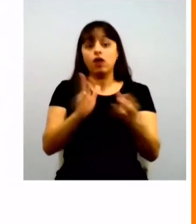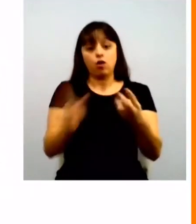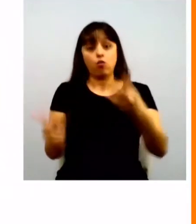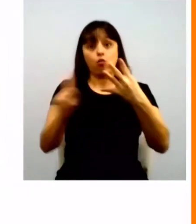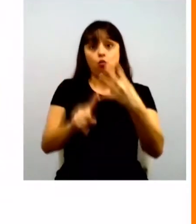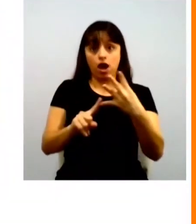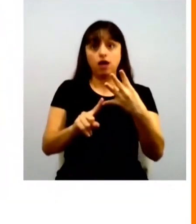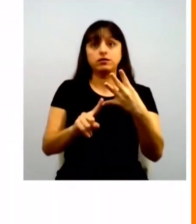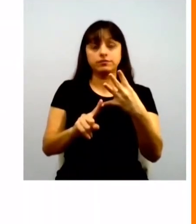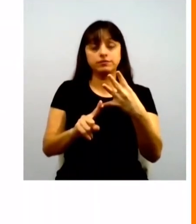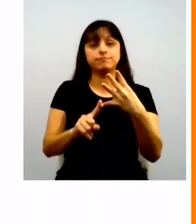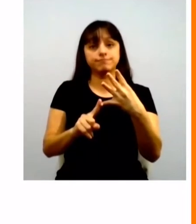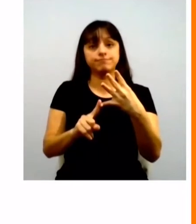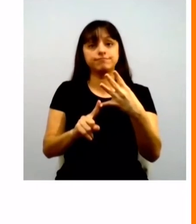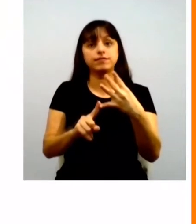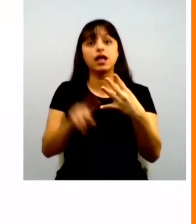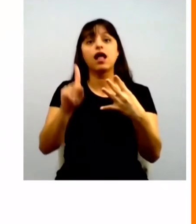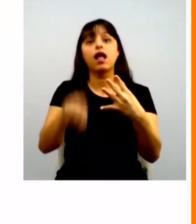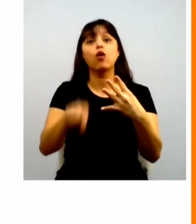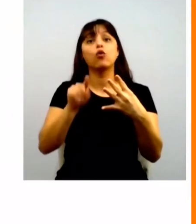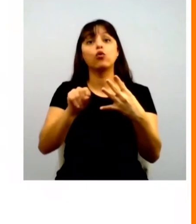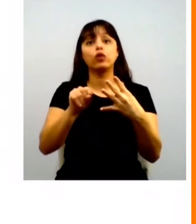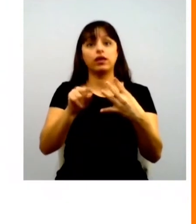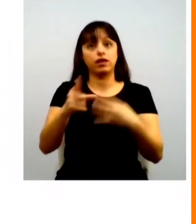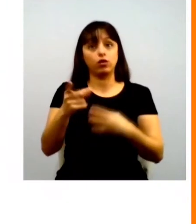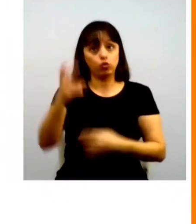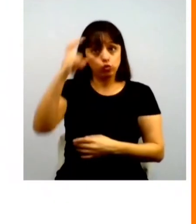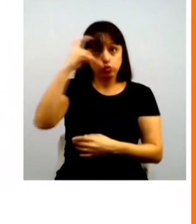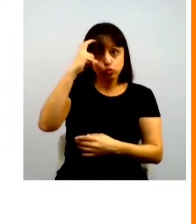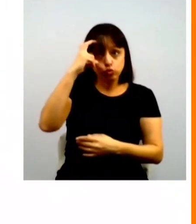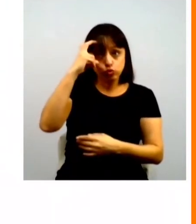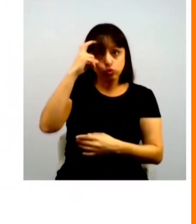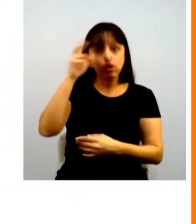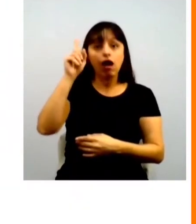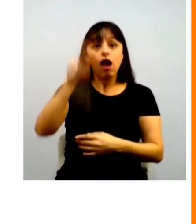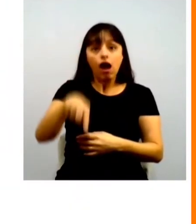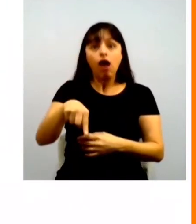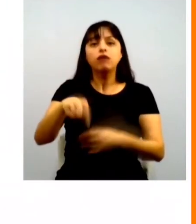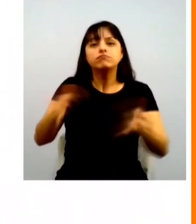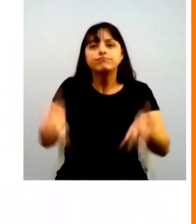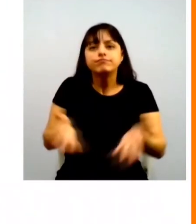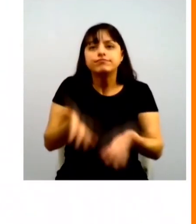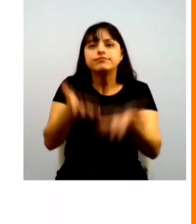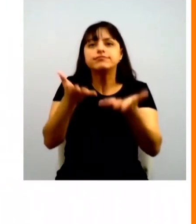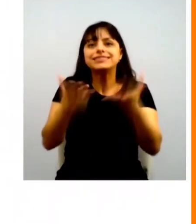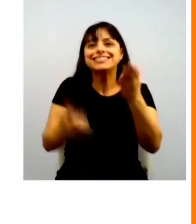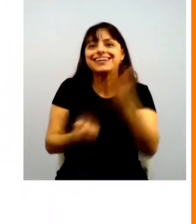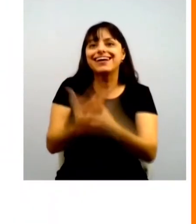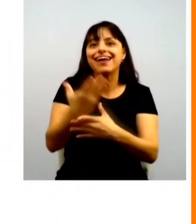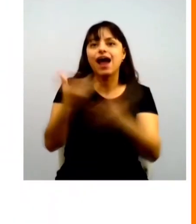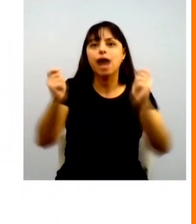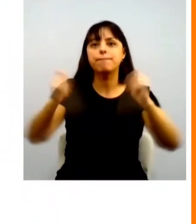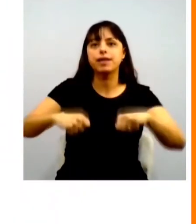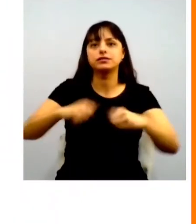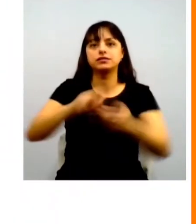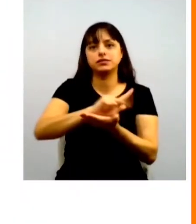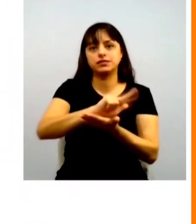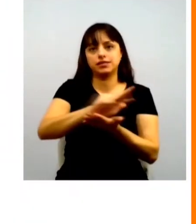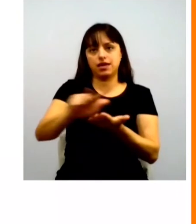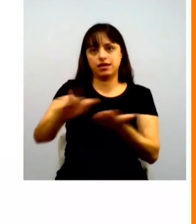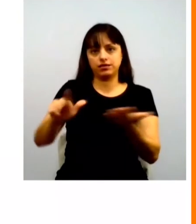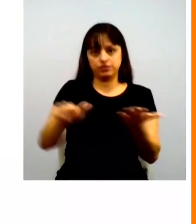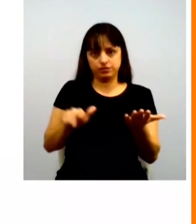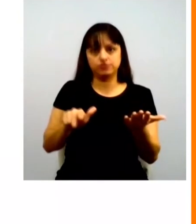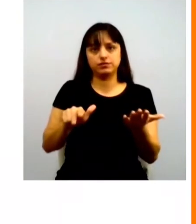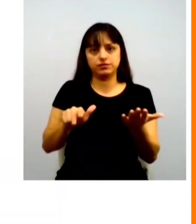a cultura é um grande generador de capacidades. Genera muitas capacidades, algumas delas